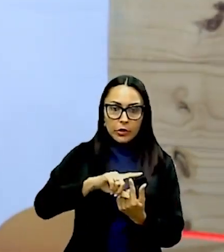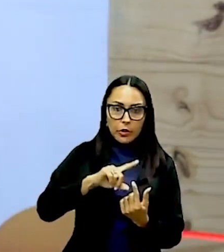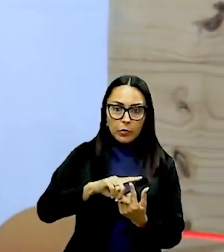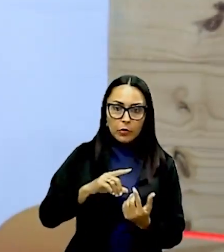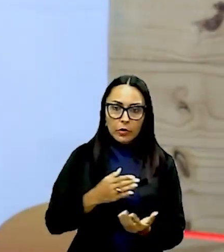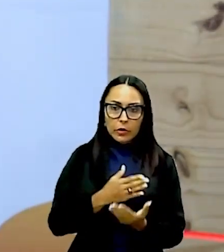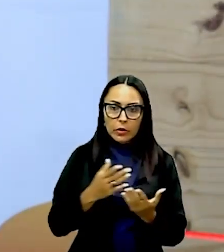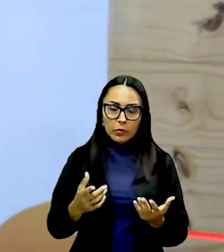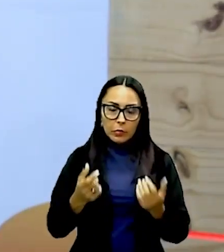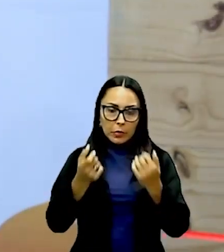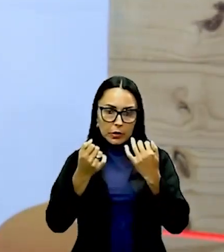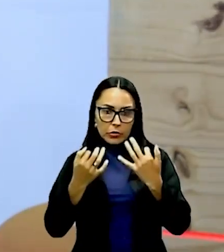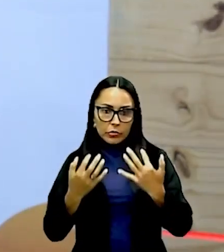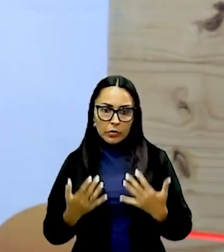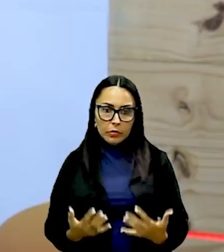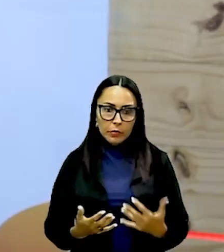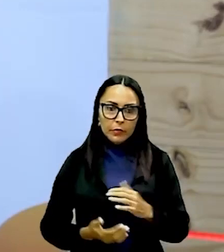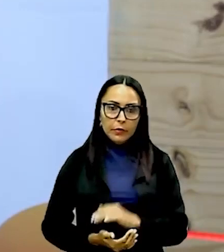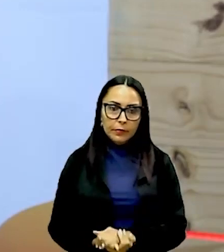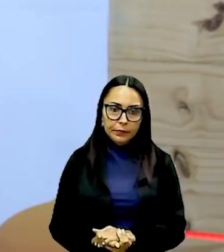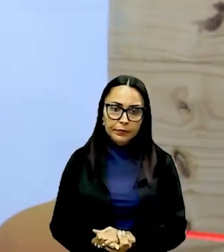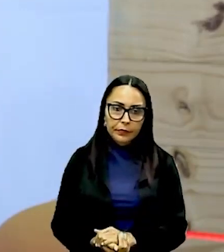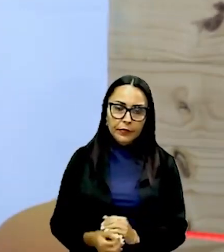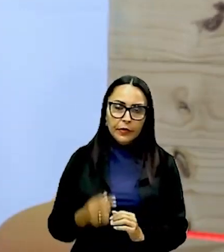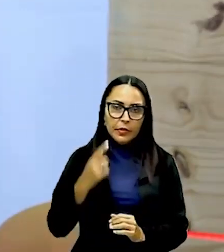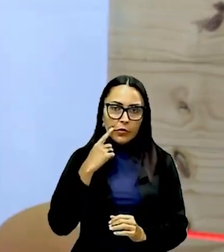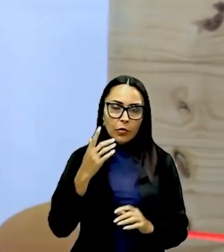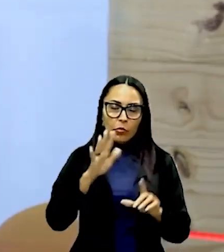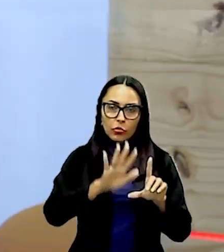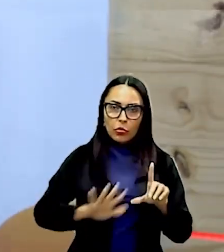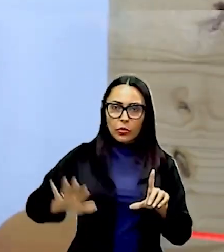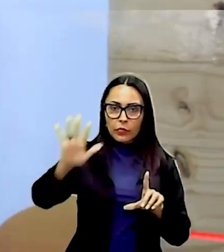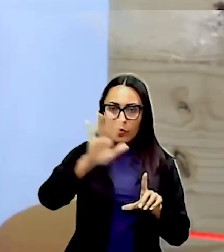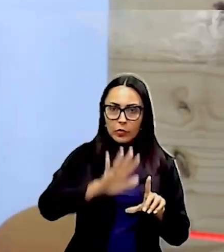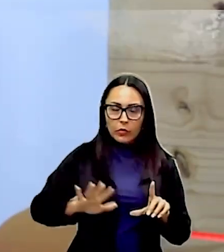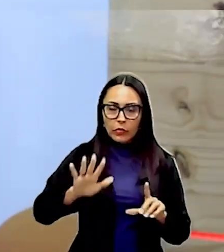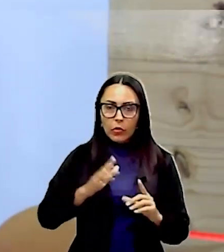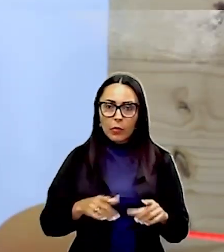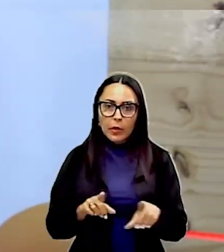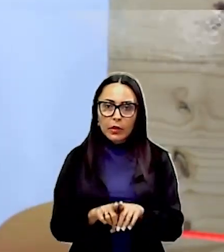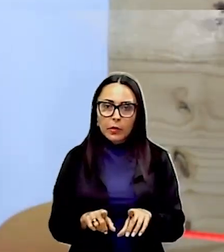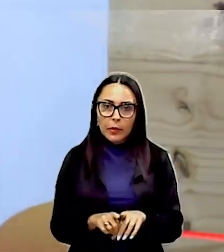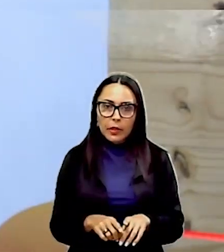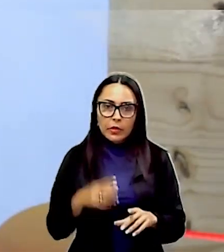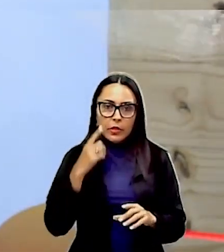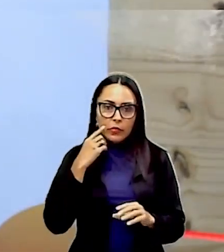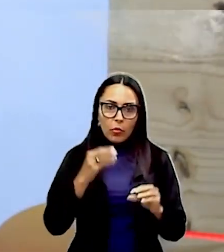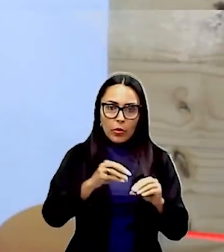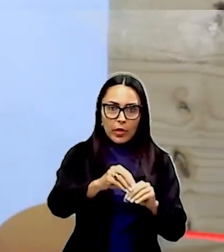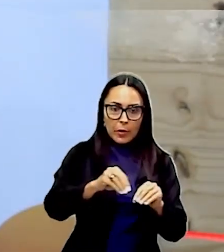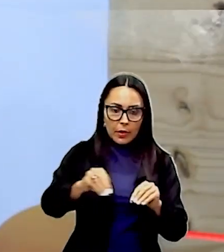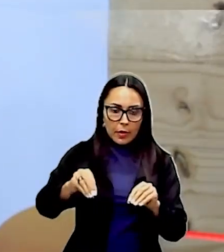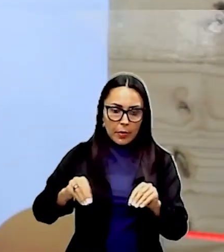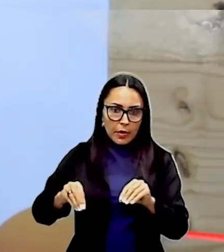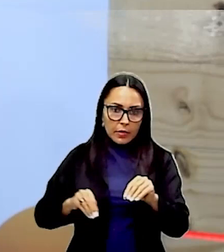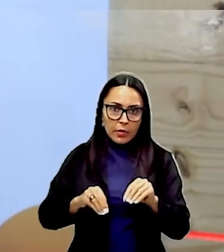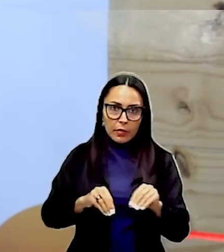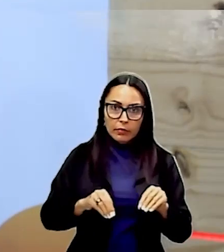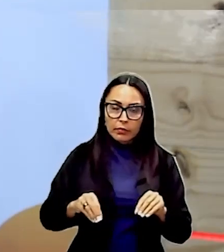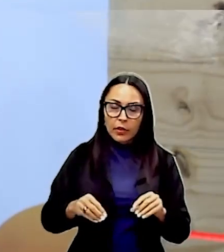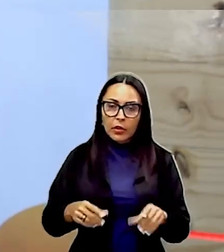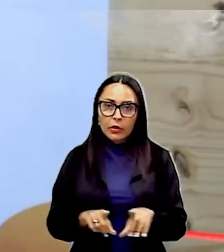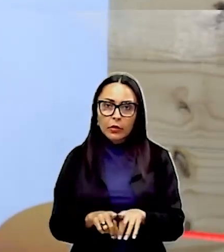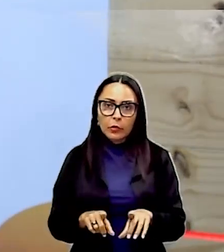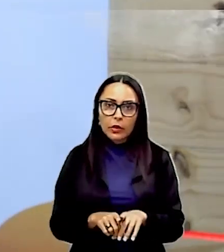está planejando produzir, se ele for um jogo de plataforma, se for um puzzle de quebra-cabeça, ou